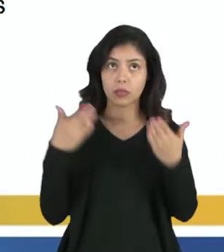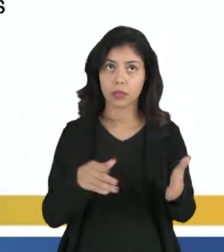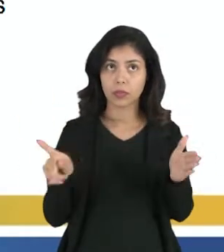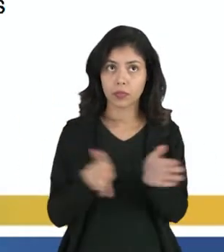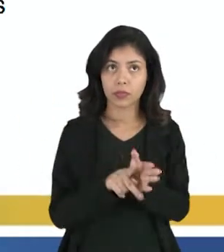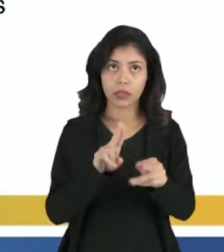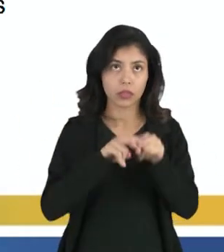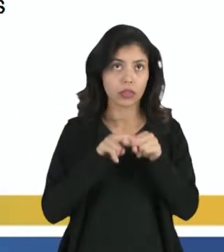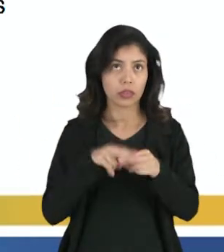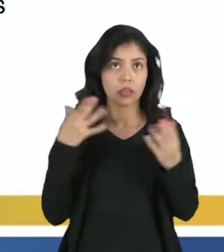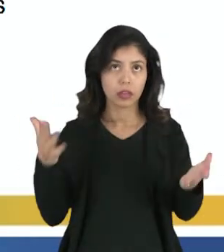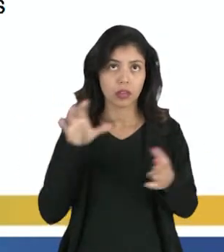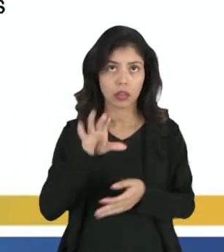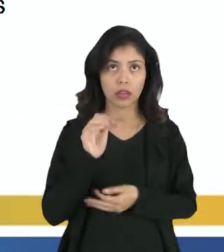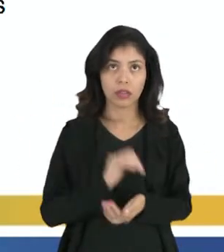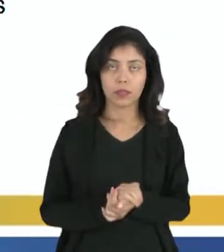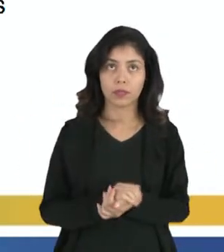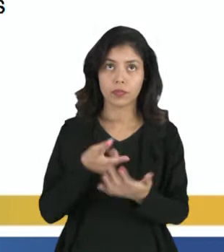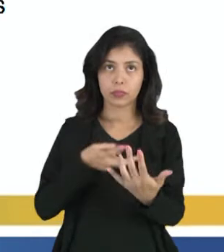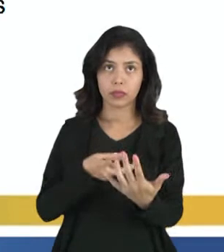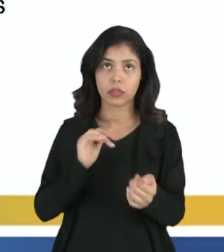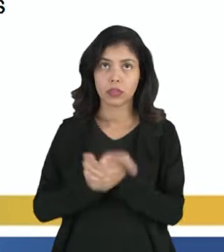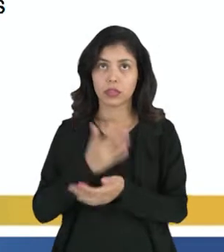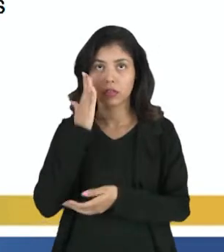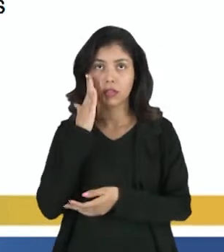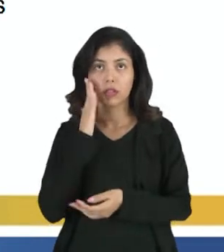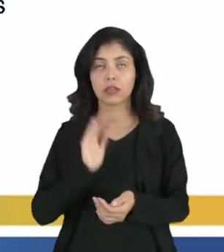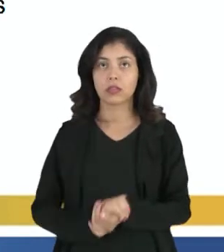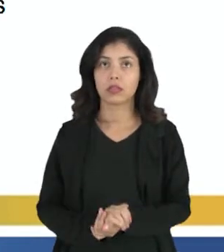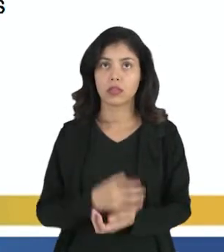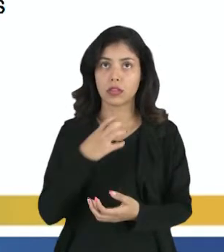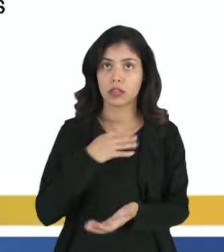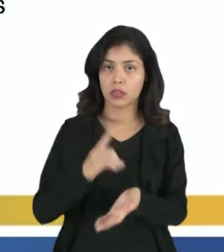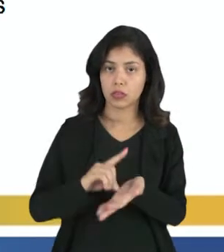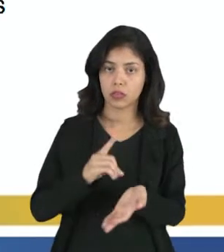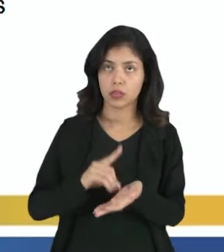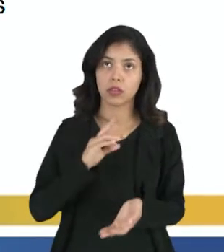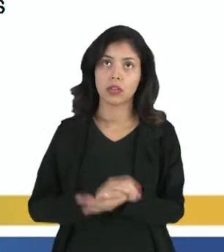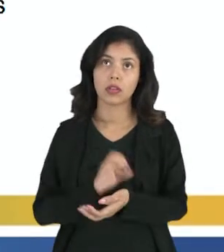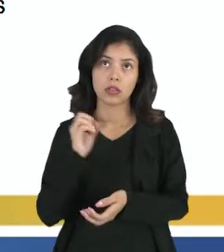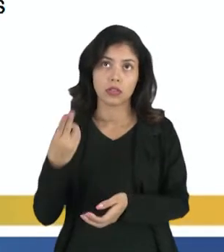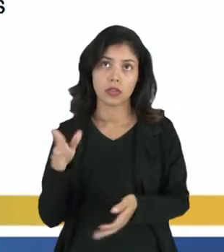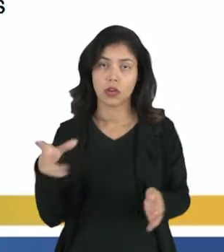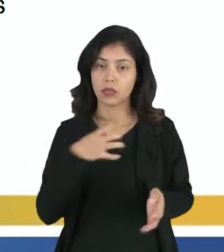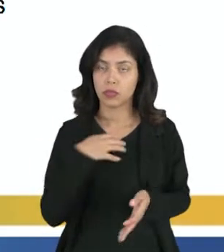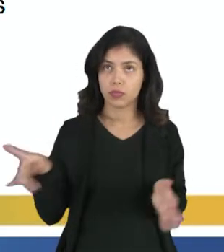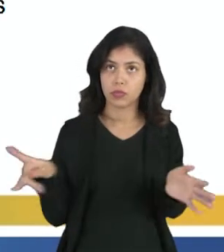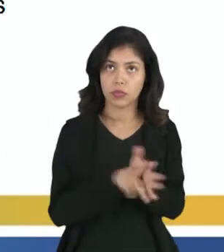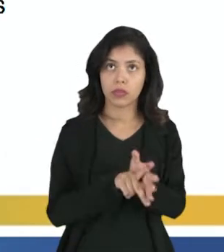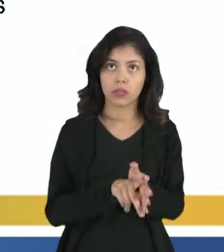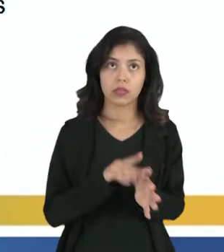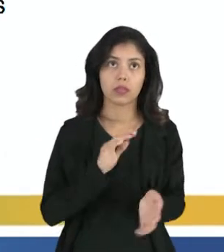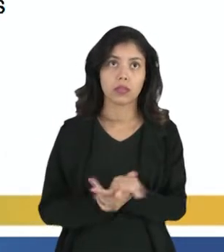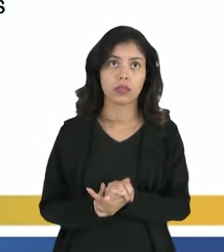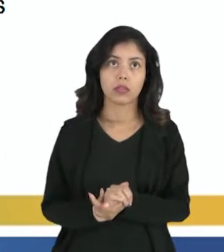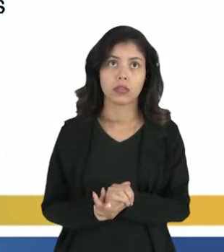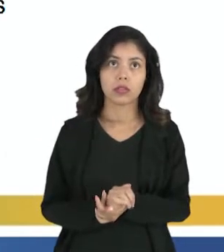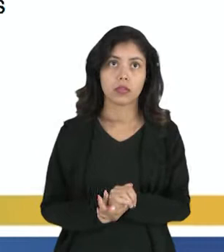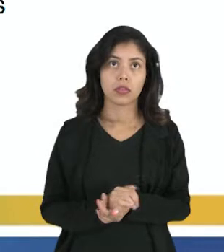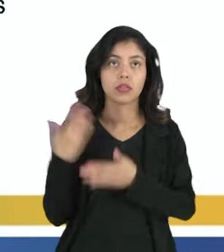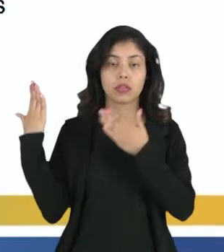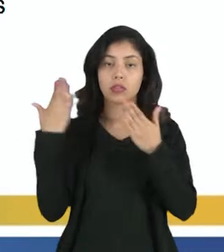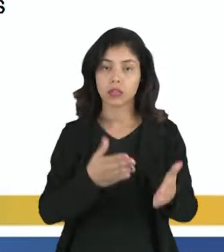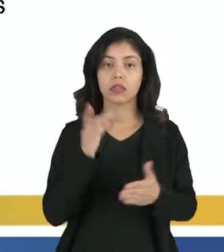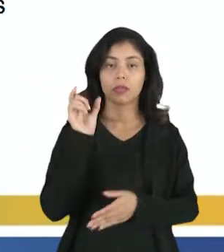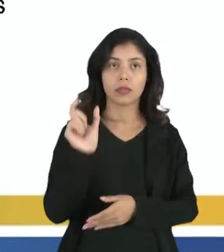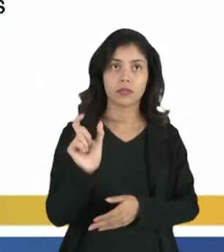precisa. Por esse motivo, a denotação compreende o sentido dos dicionários, ou seja, o sentido próprio,